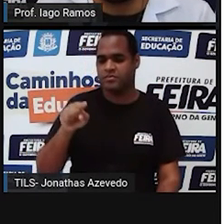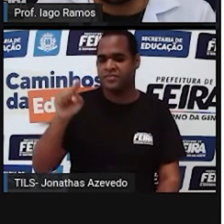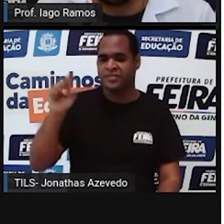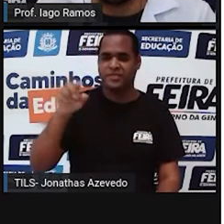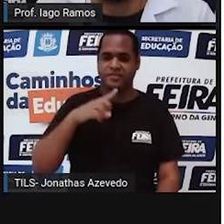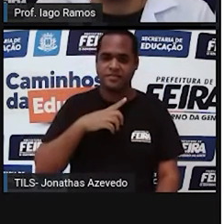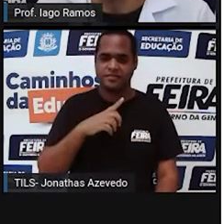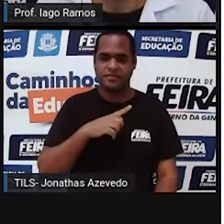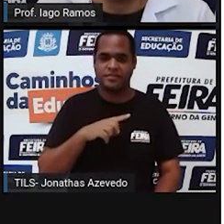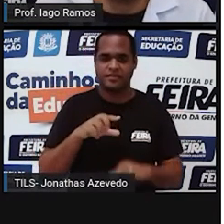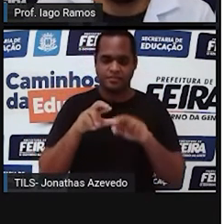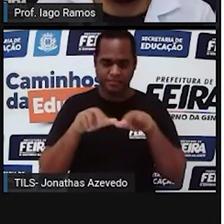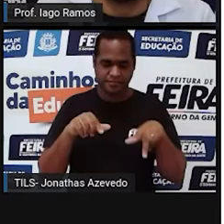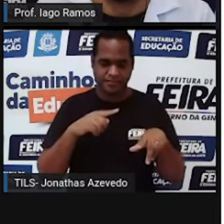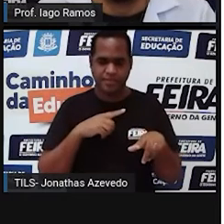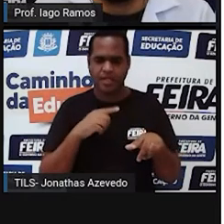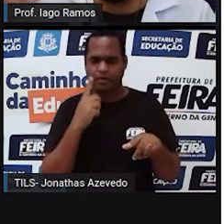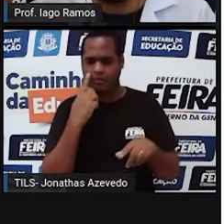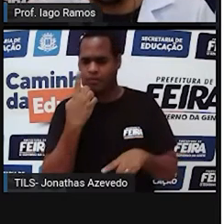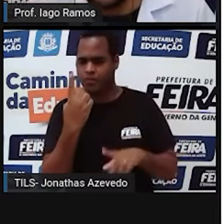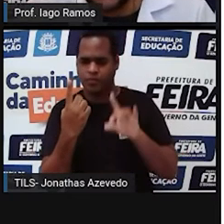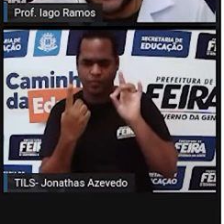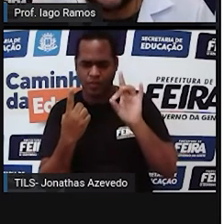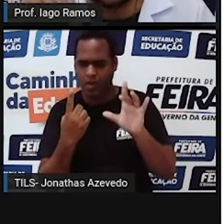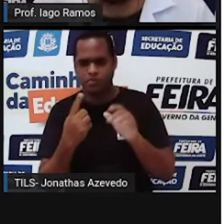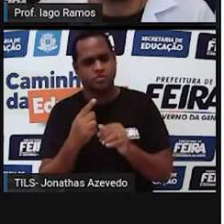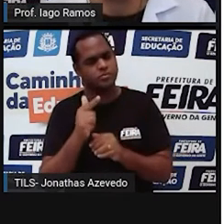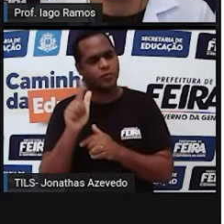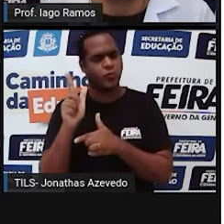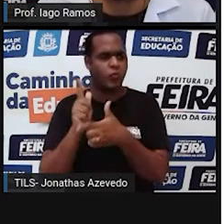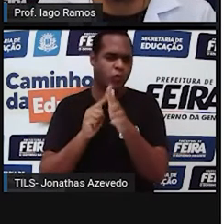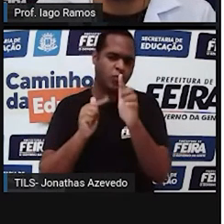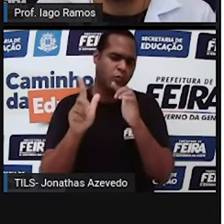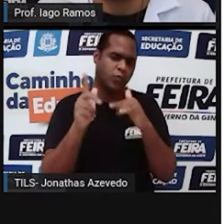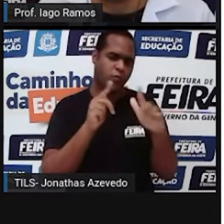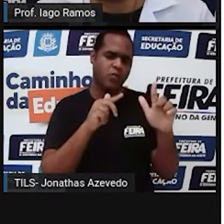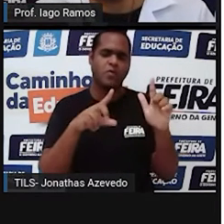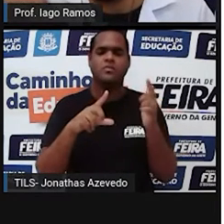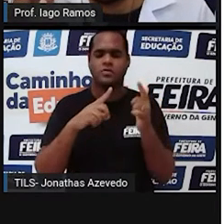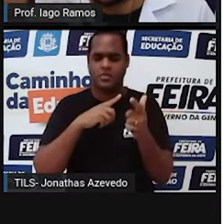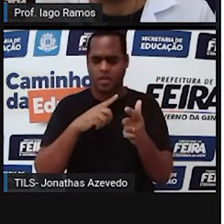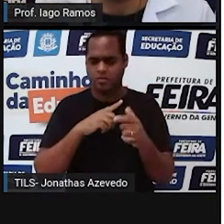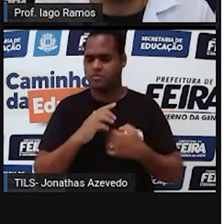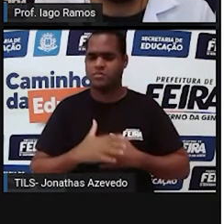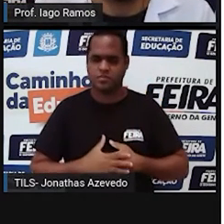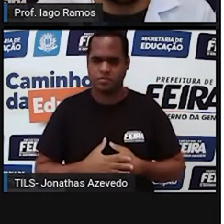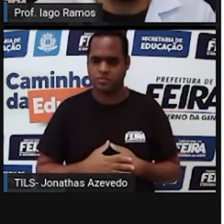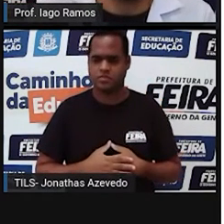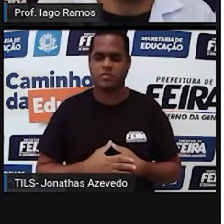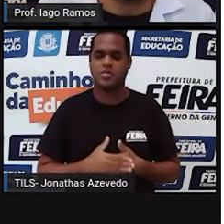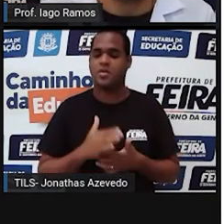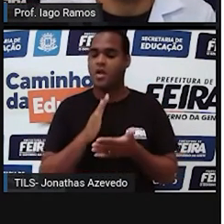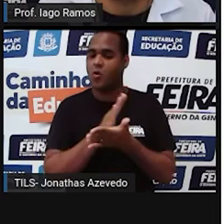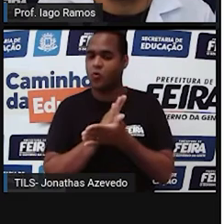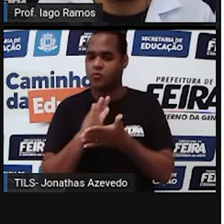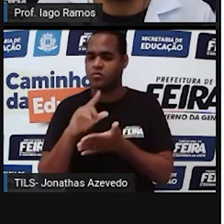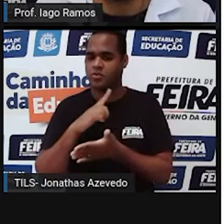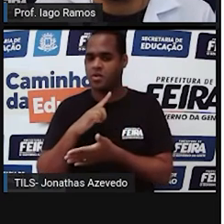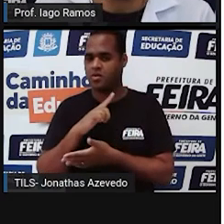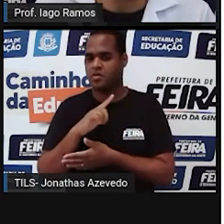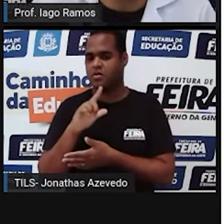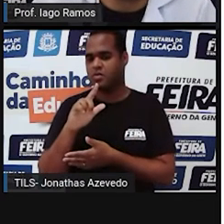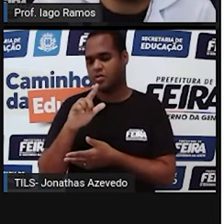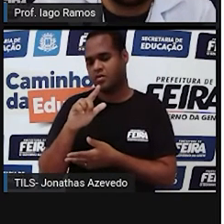não existe apenas um tipo de gráfico, existem outros tipos de gráfico, certo? Existem alguns tipos de gráfico,